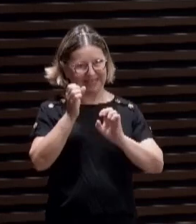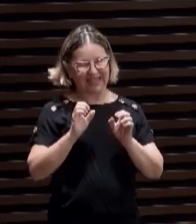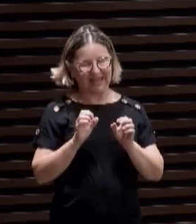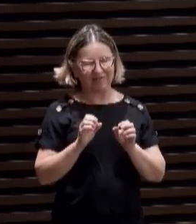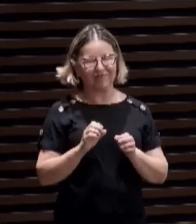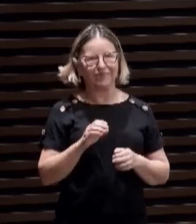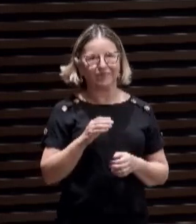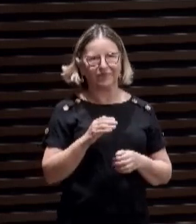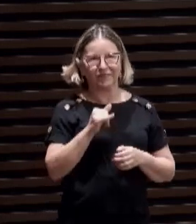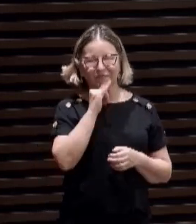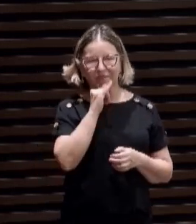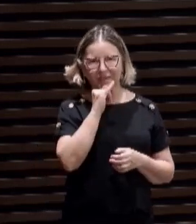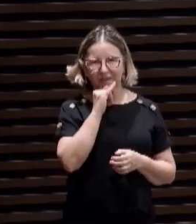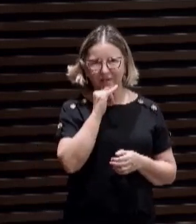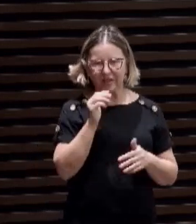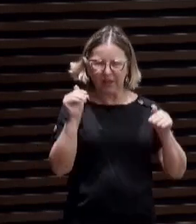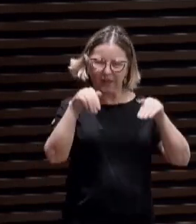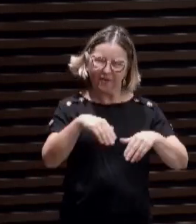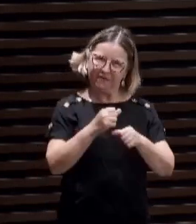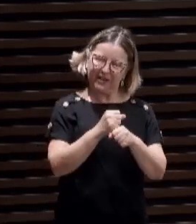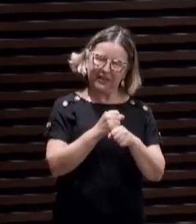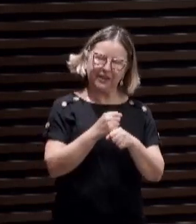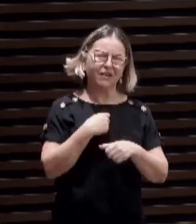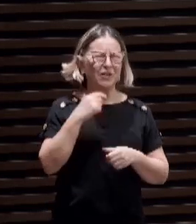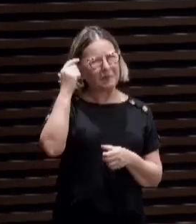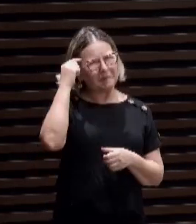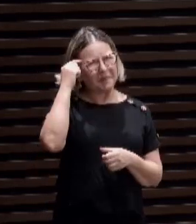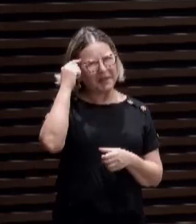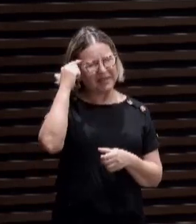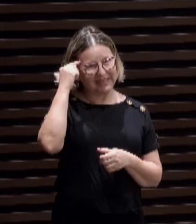no final de um ano, eu pensando sobre isso, criei essa